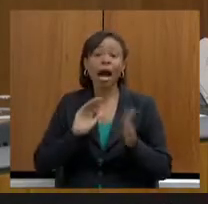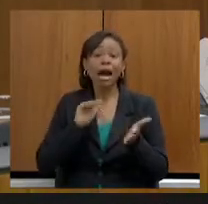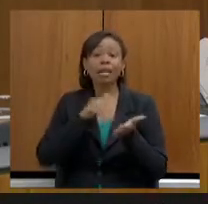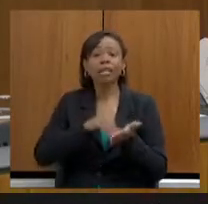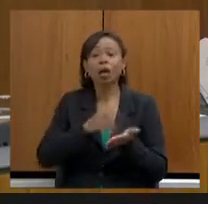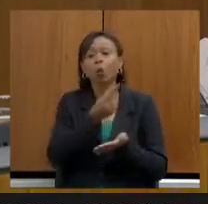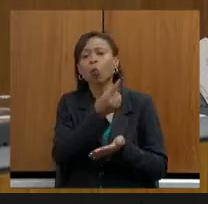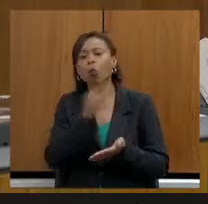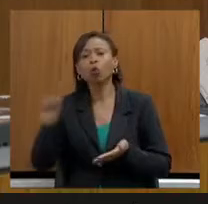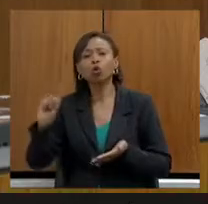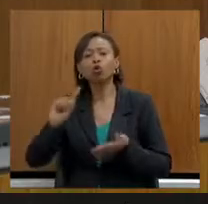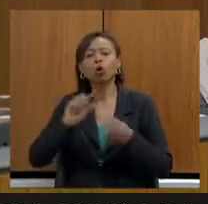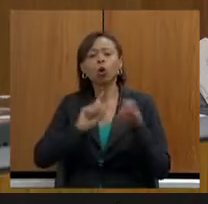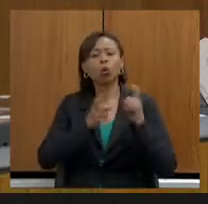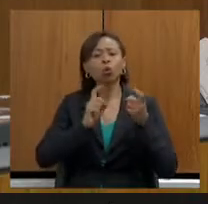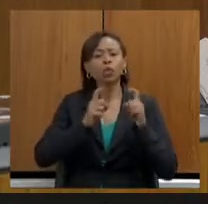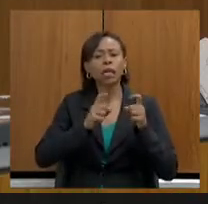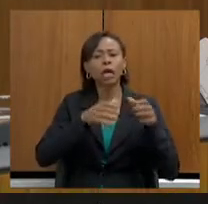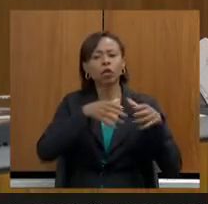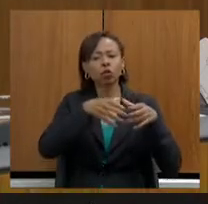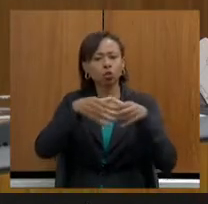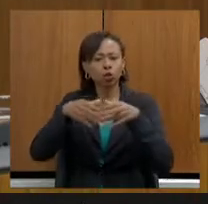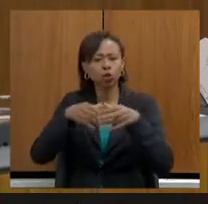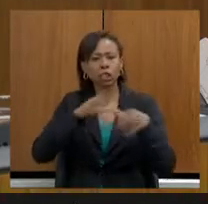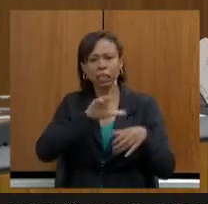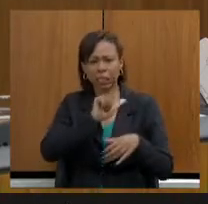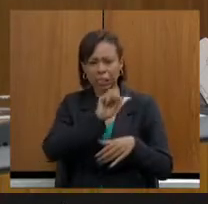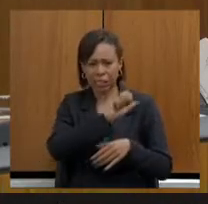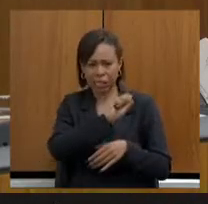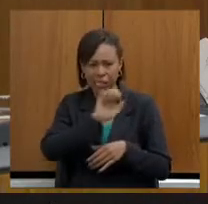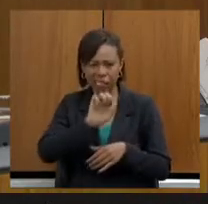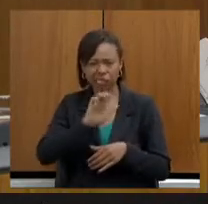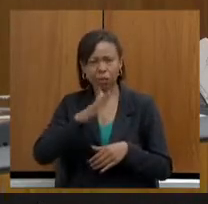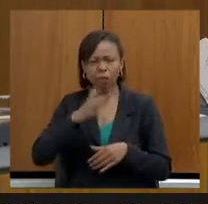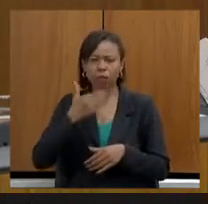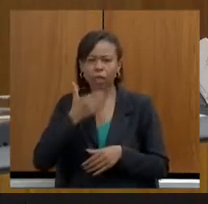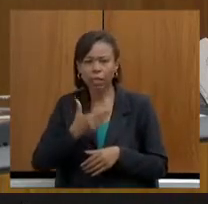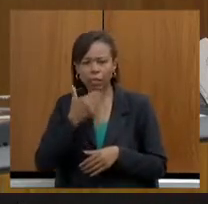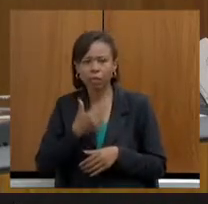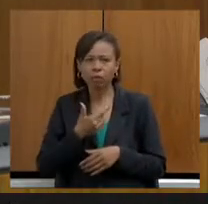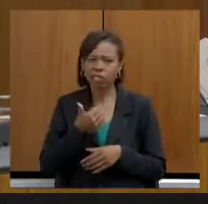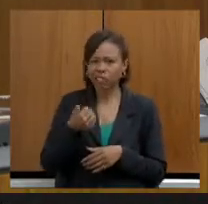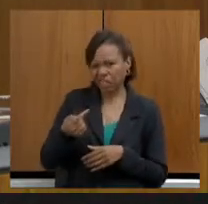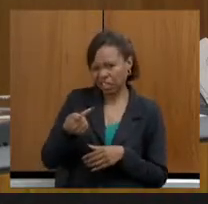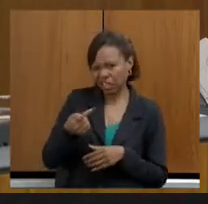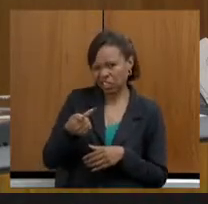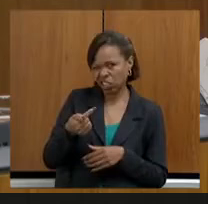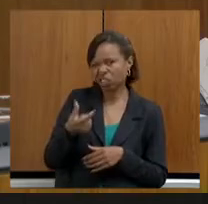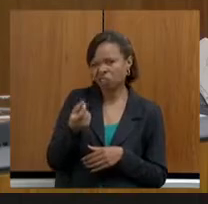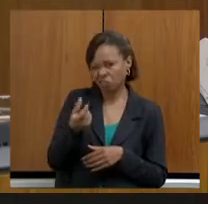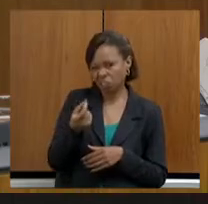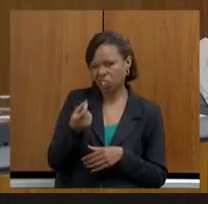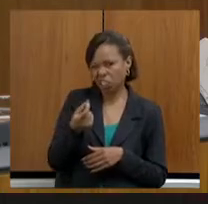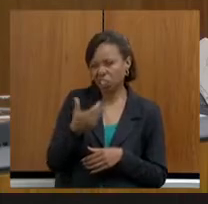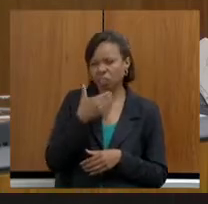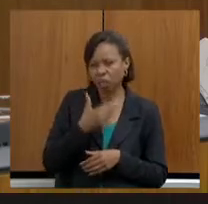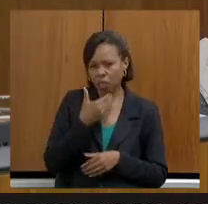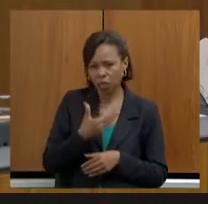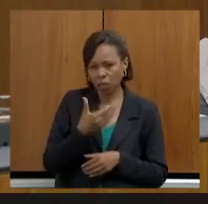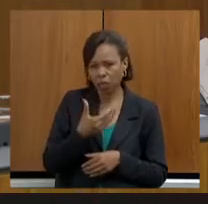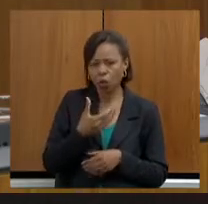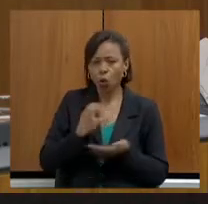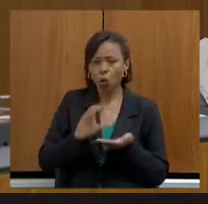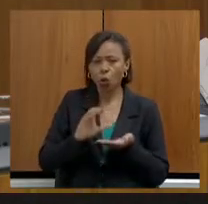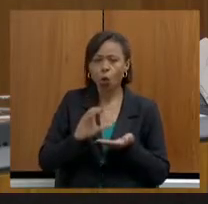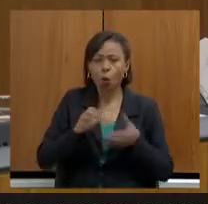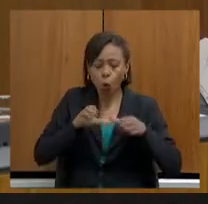classe que agora em meados de dezembro aí por volta de entre 2017 20 Salvo engano ta de dezembro o